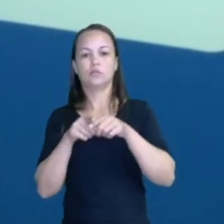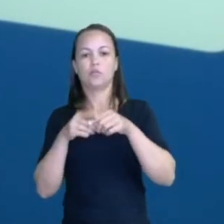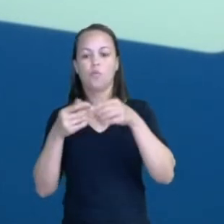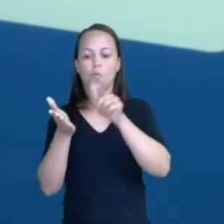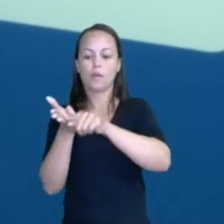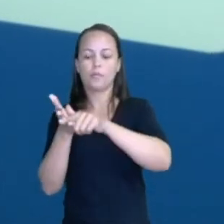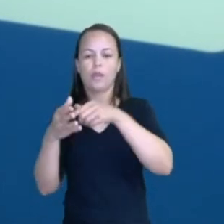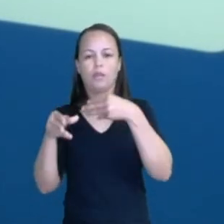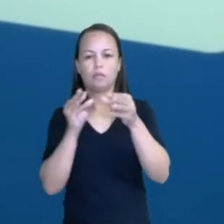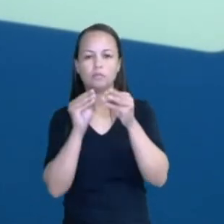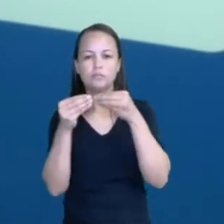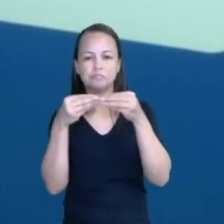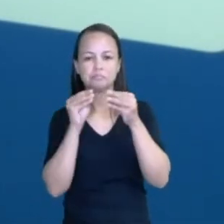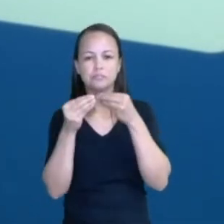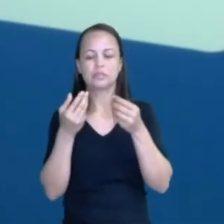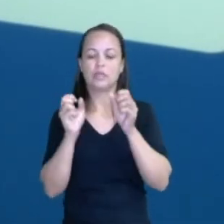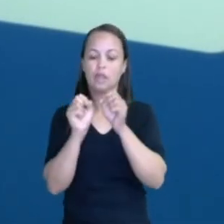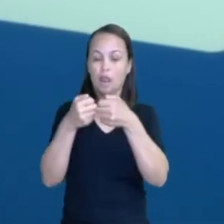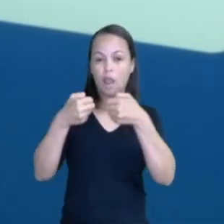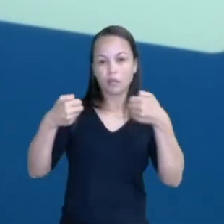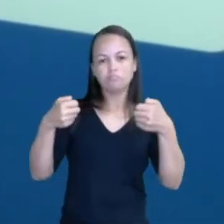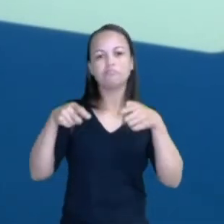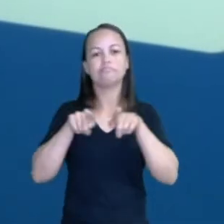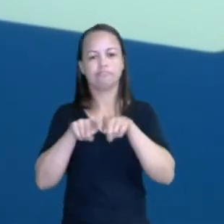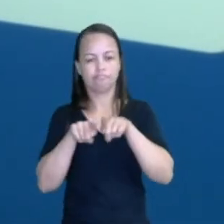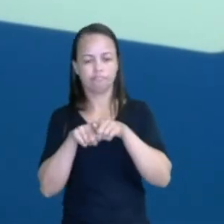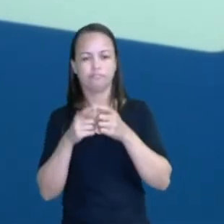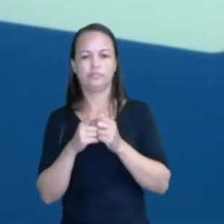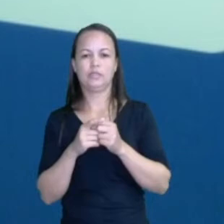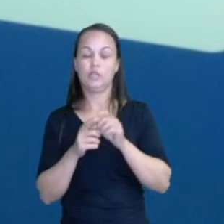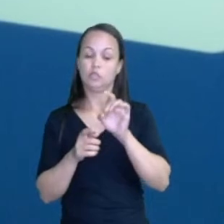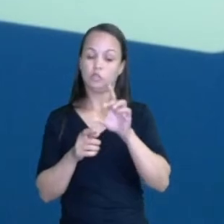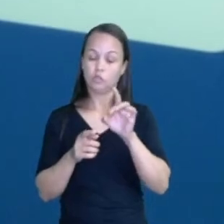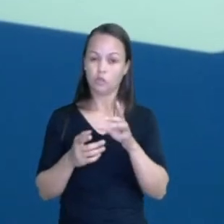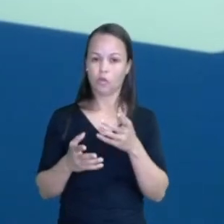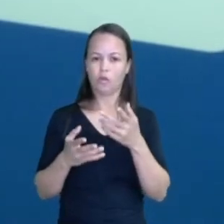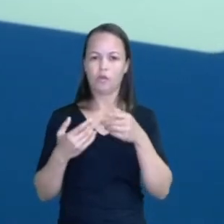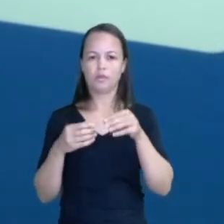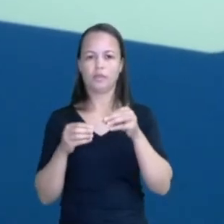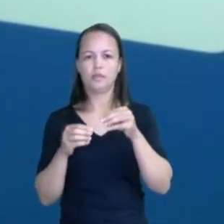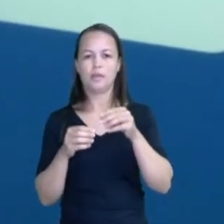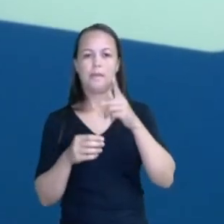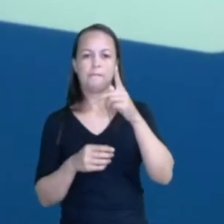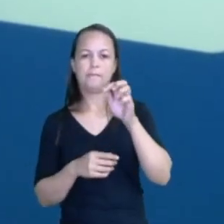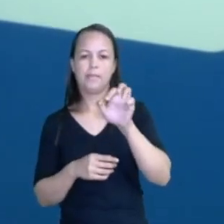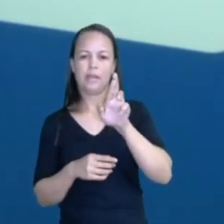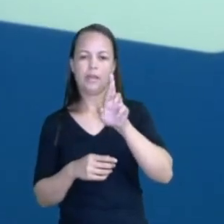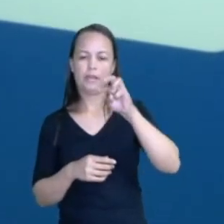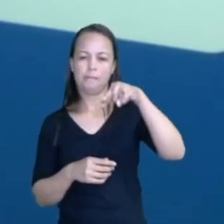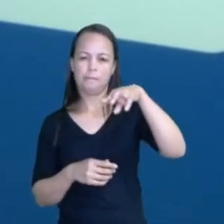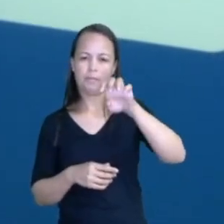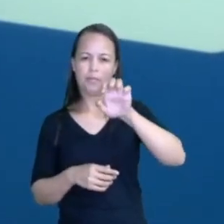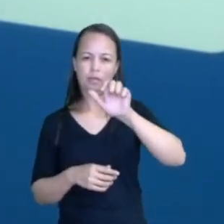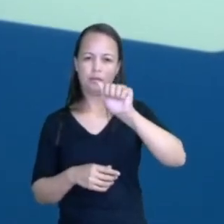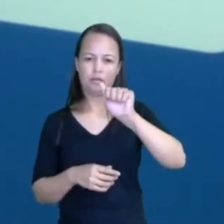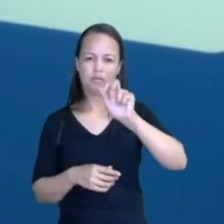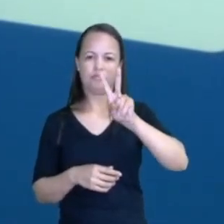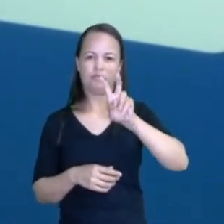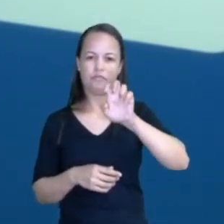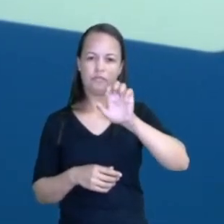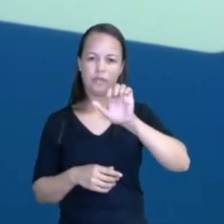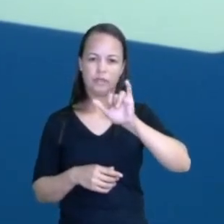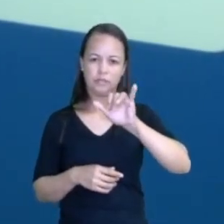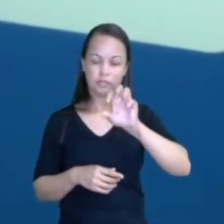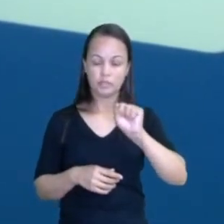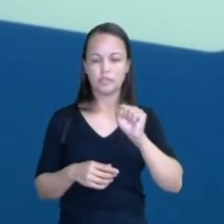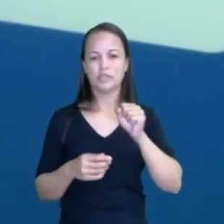como também a folhinha de cartolina, só que elas são altamente permeáveis. Se a gente já colocar a